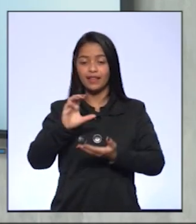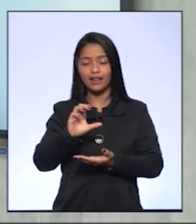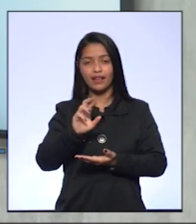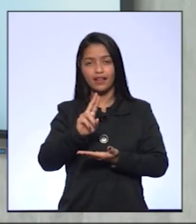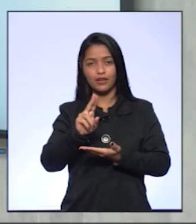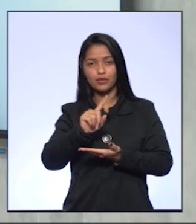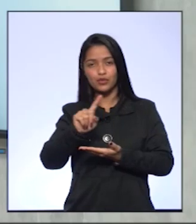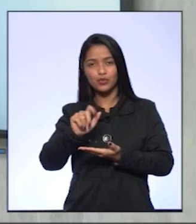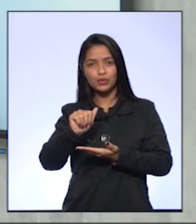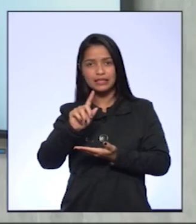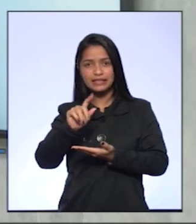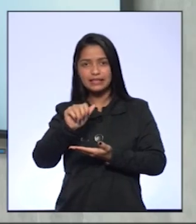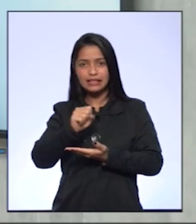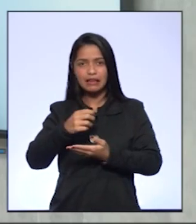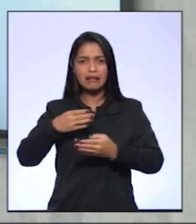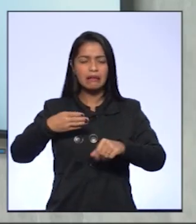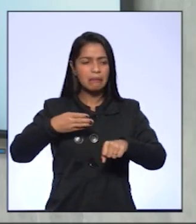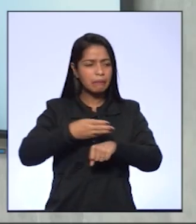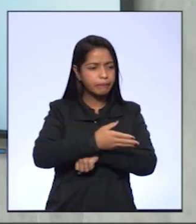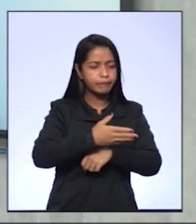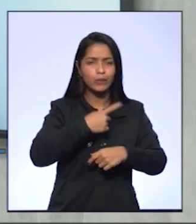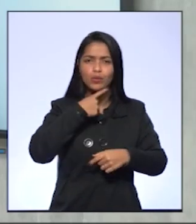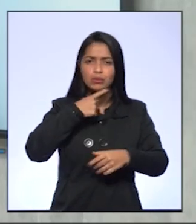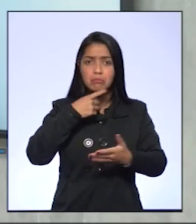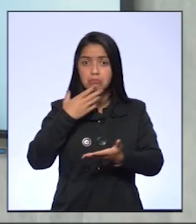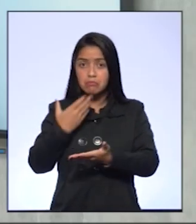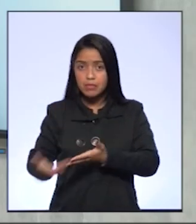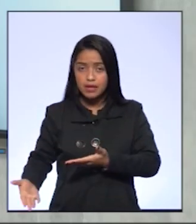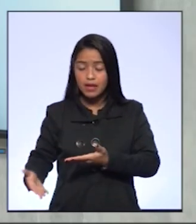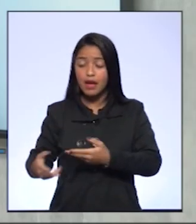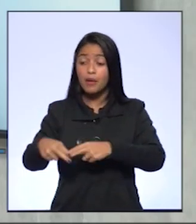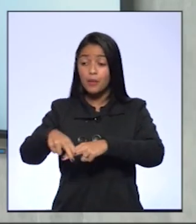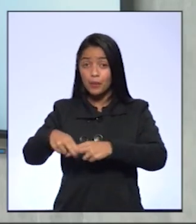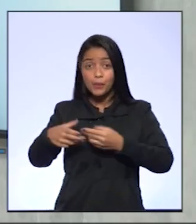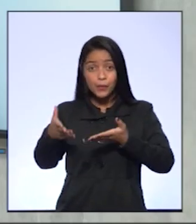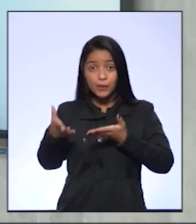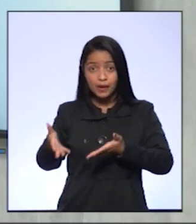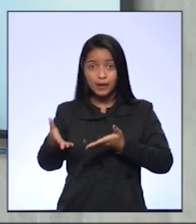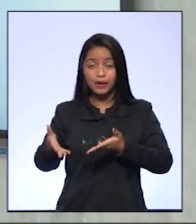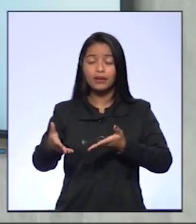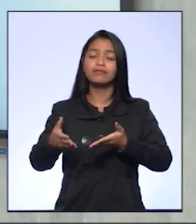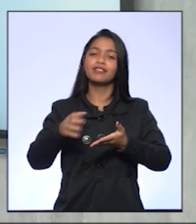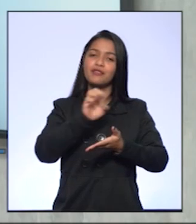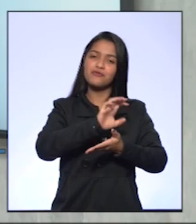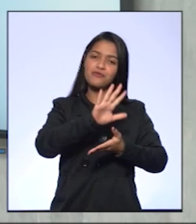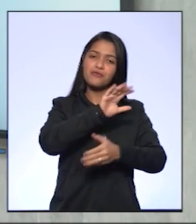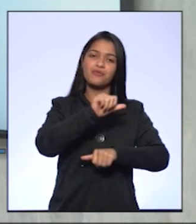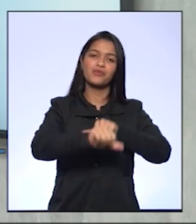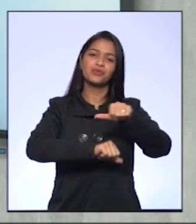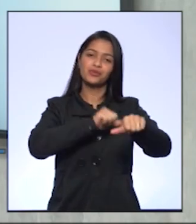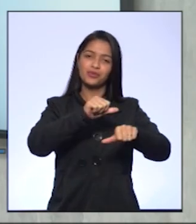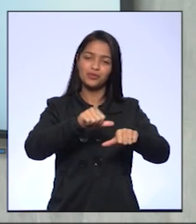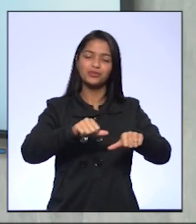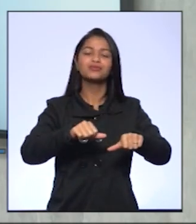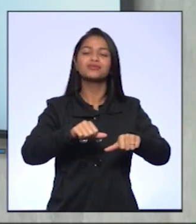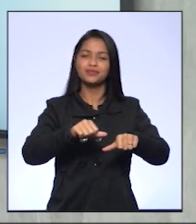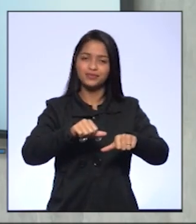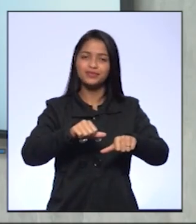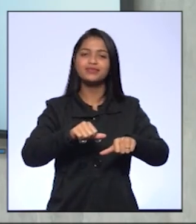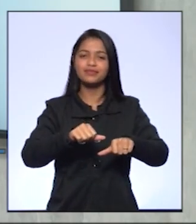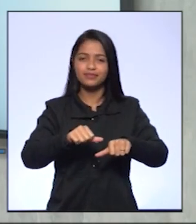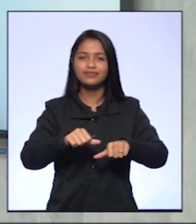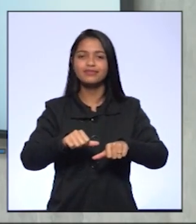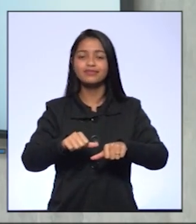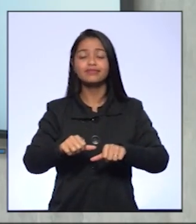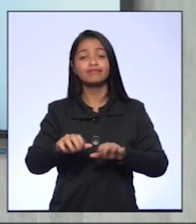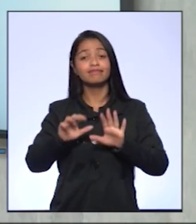o mundo novo que vai nascer na Europa. Gente, as consequências das cruzadas que não são objetivadas, beleza? São consequências